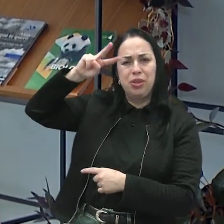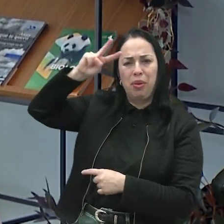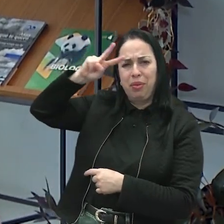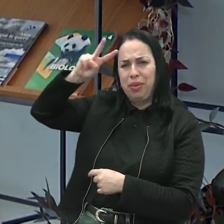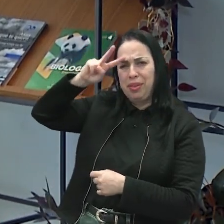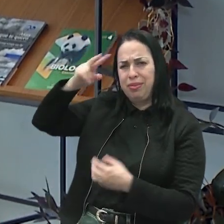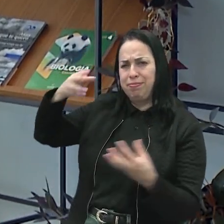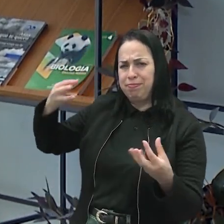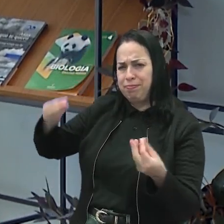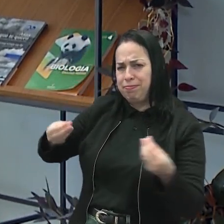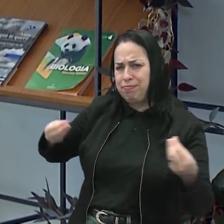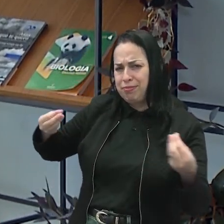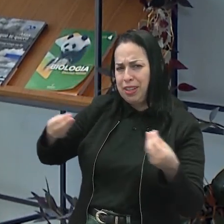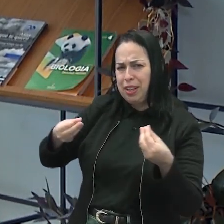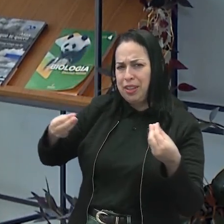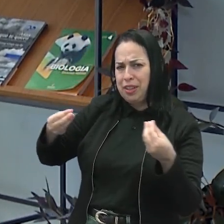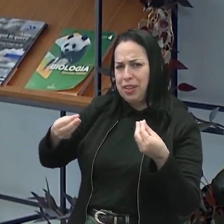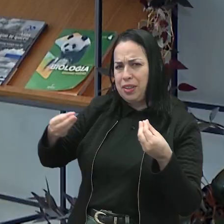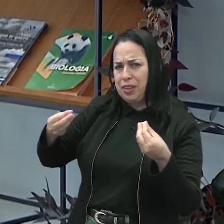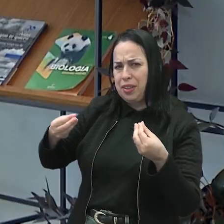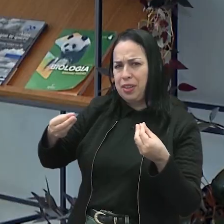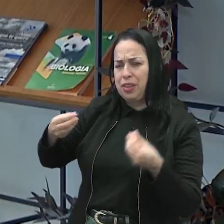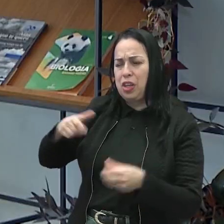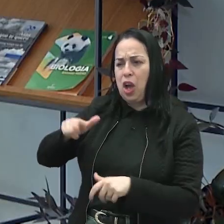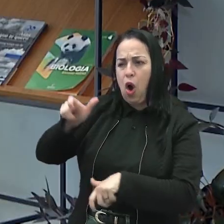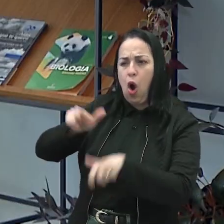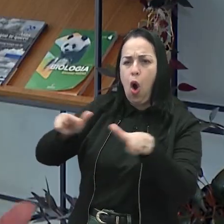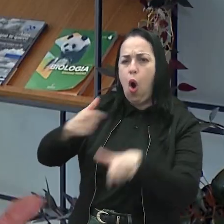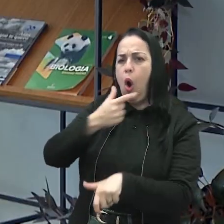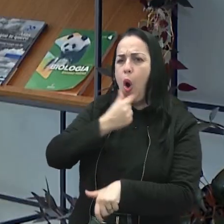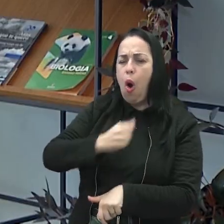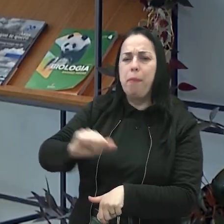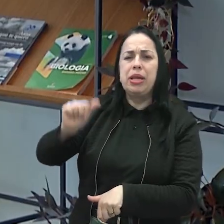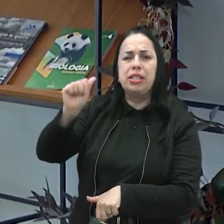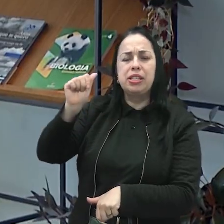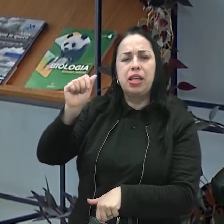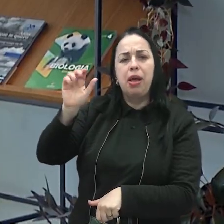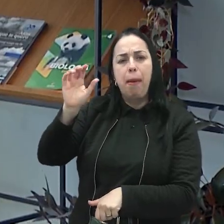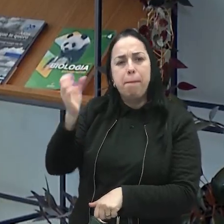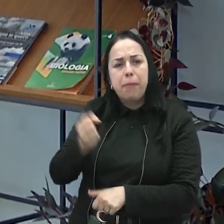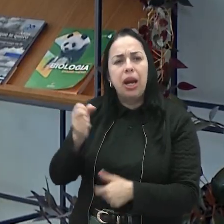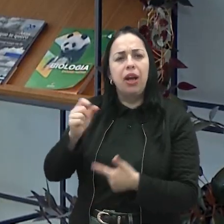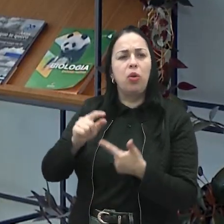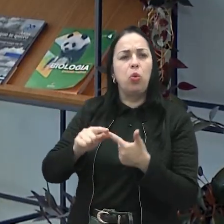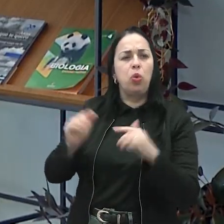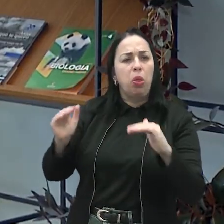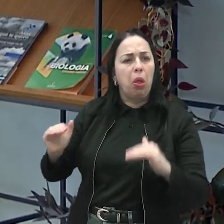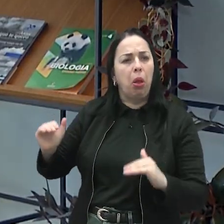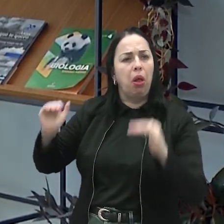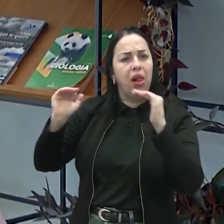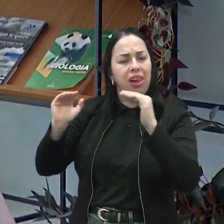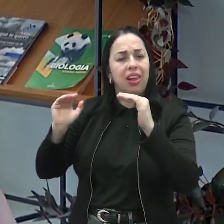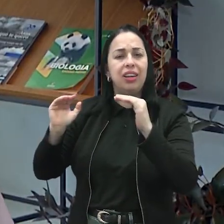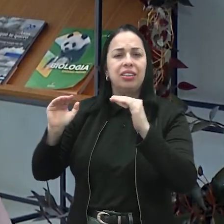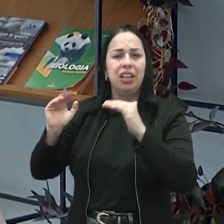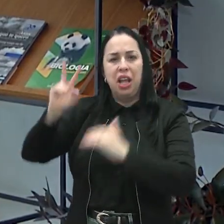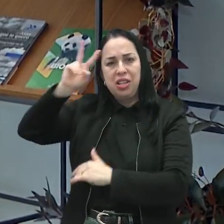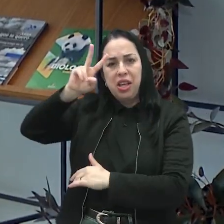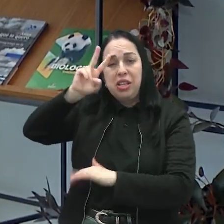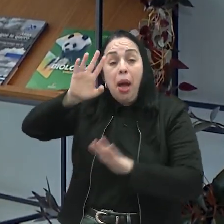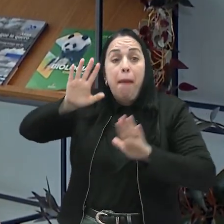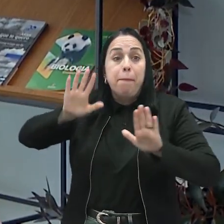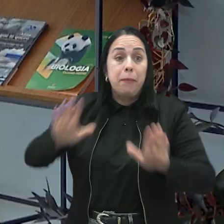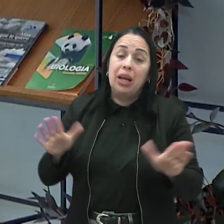que ainda era uma história bastante voltada para a história dos homens brancos, ricos, da elite.